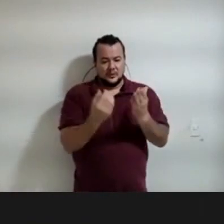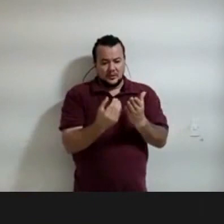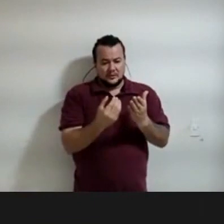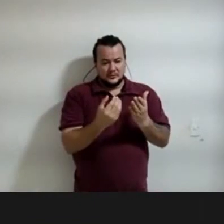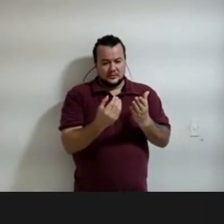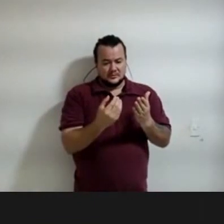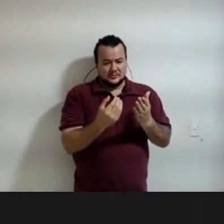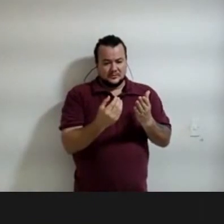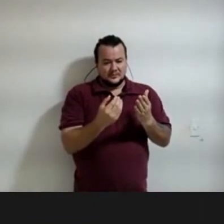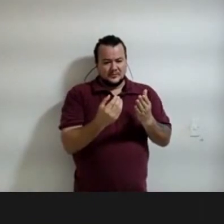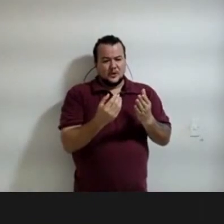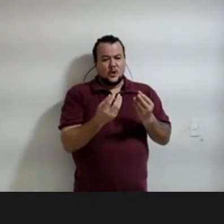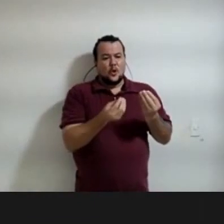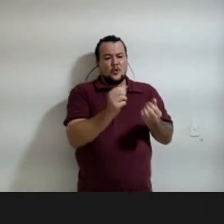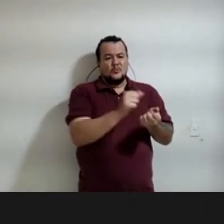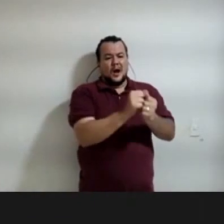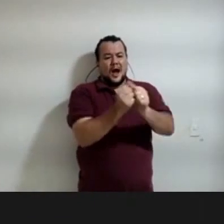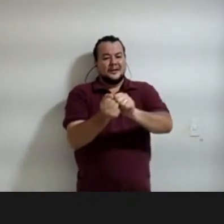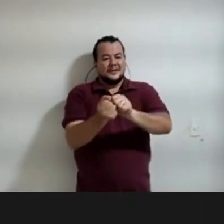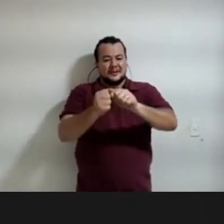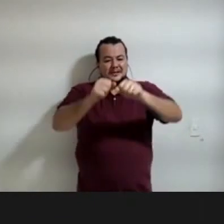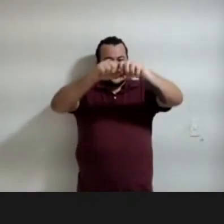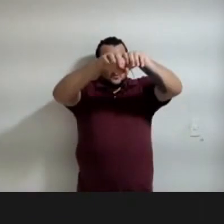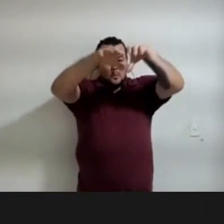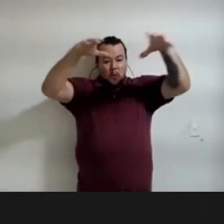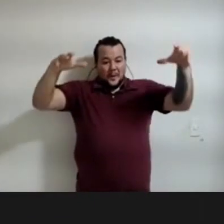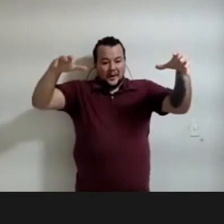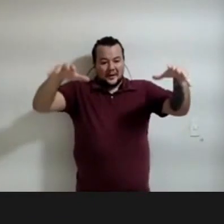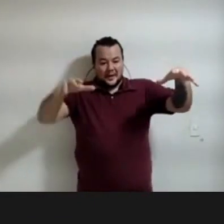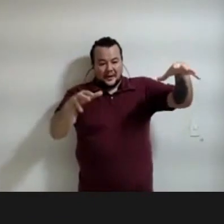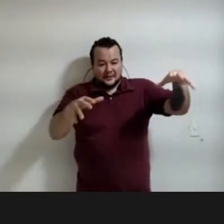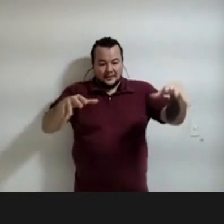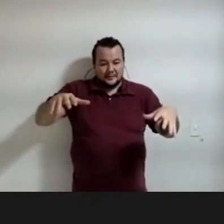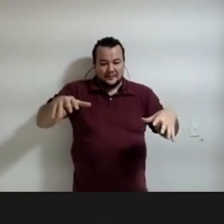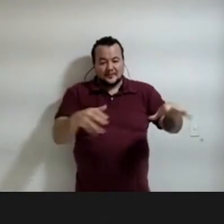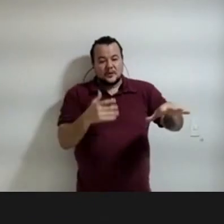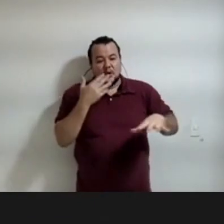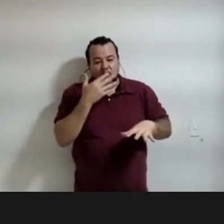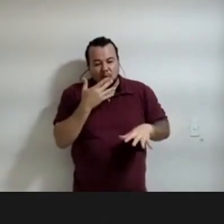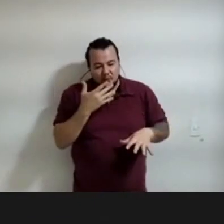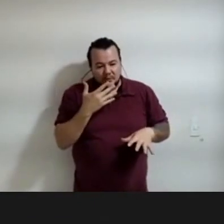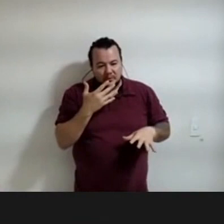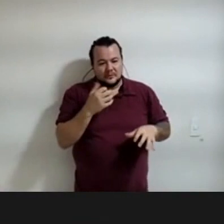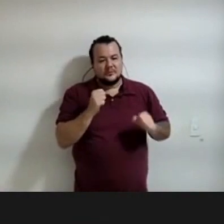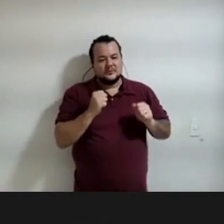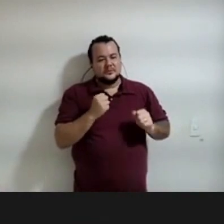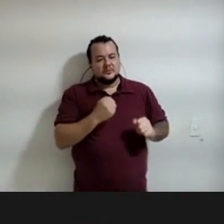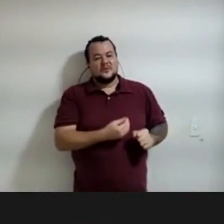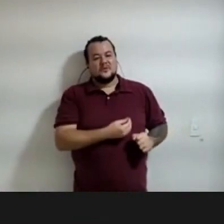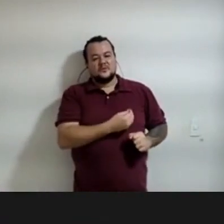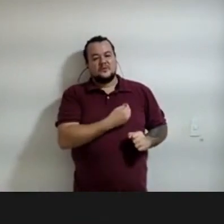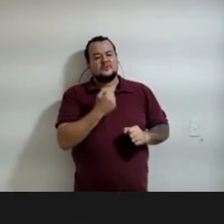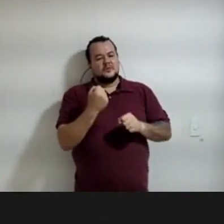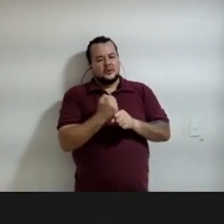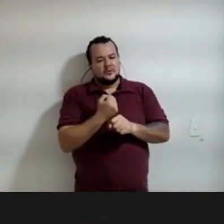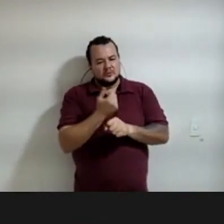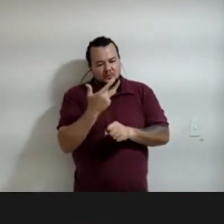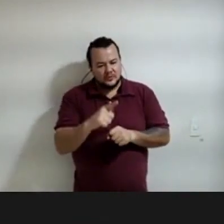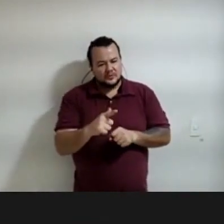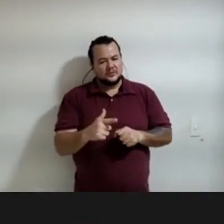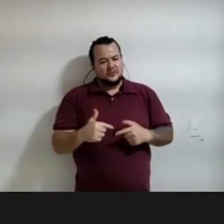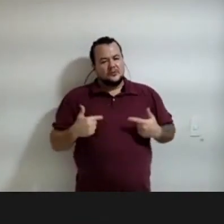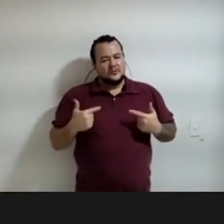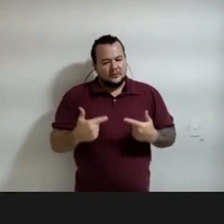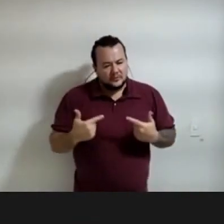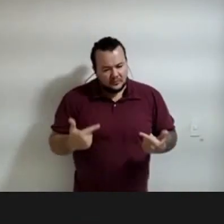paraquedas coloridos, com os quais podemos navegar e sobreviver e reconstruir e resistir. Foi uma